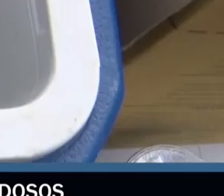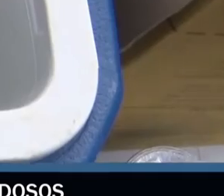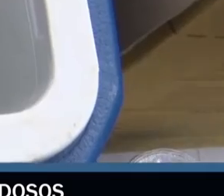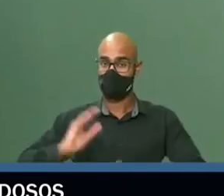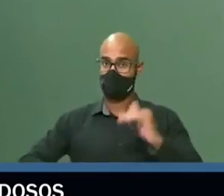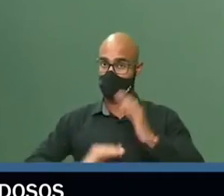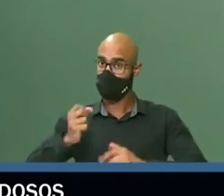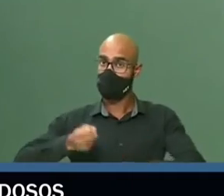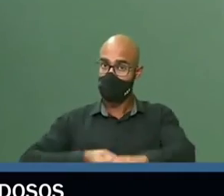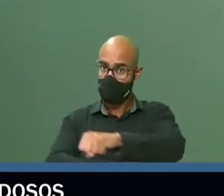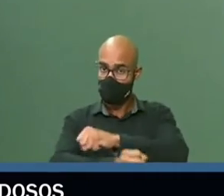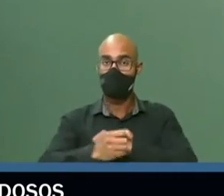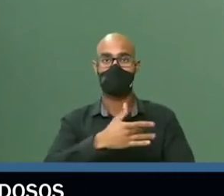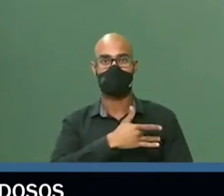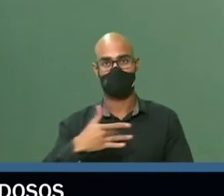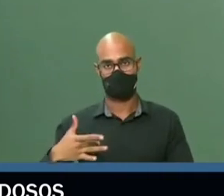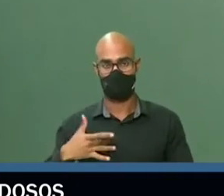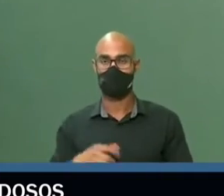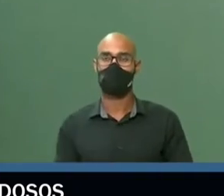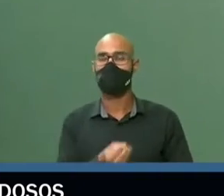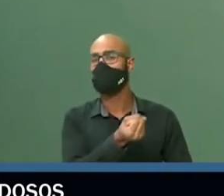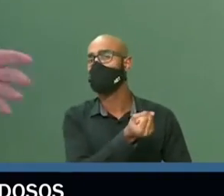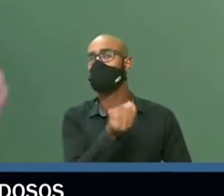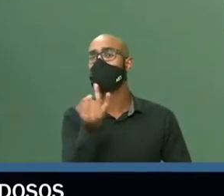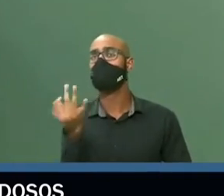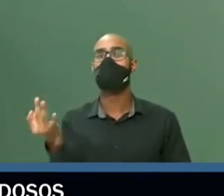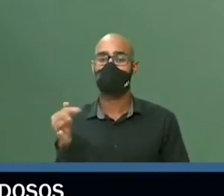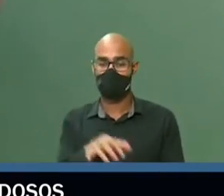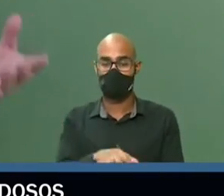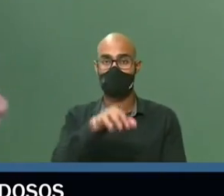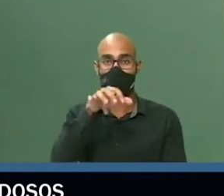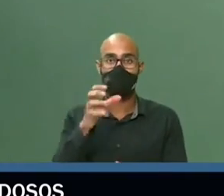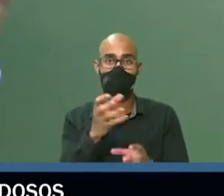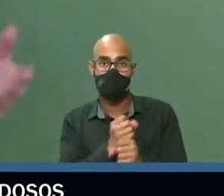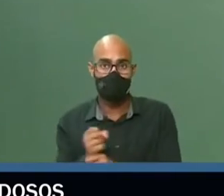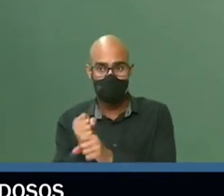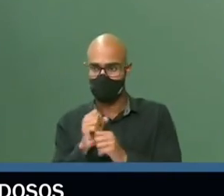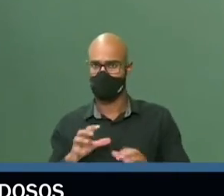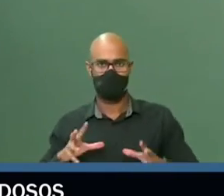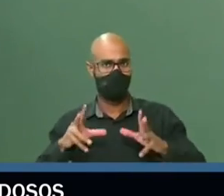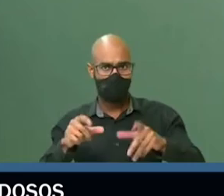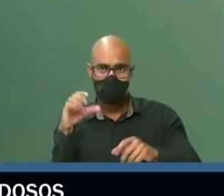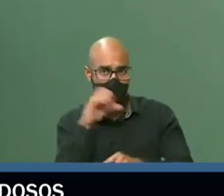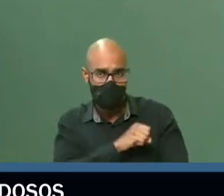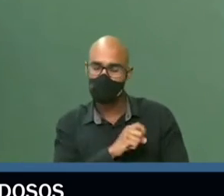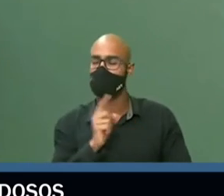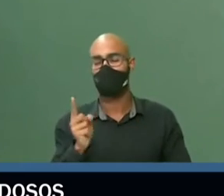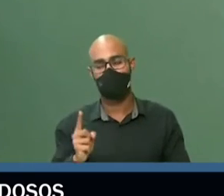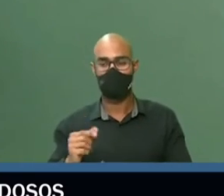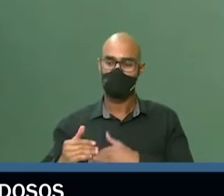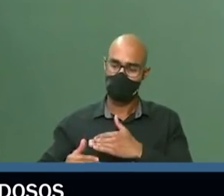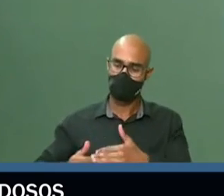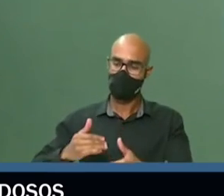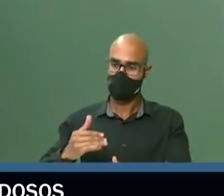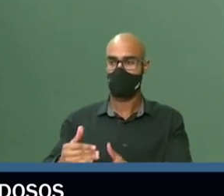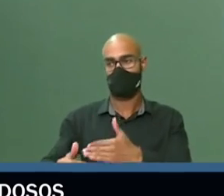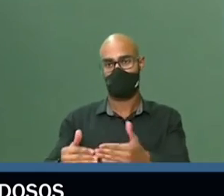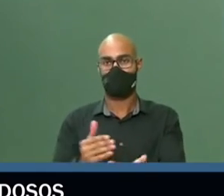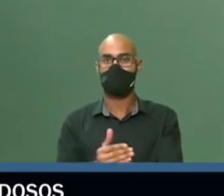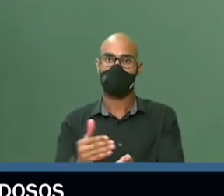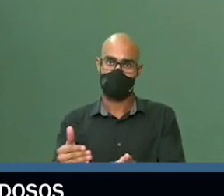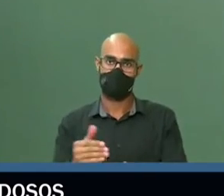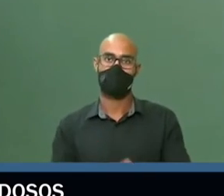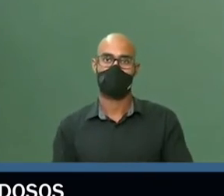6 meses. Mas o quantitativo de doses não vai dar para fazer a todos eles ao mesmo tempo. Iniciarmos, então, por